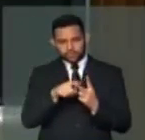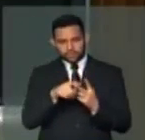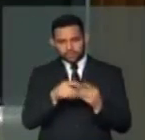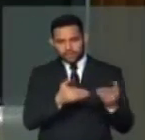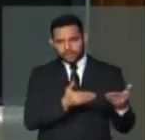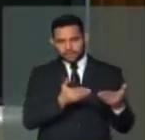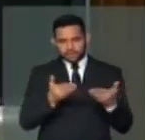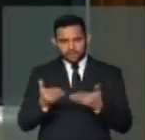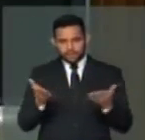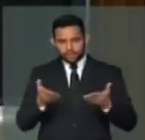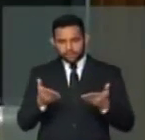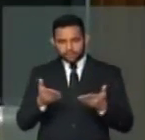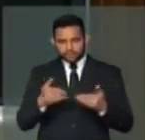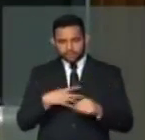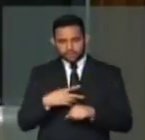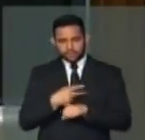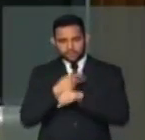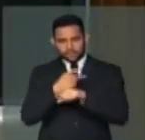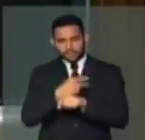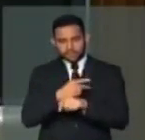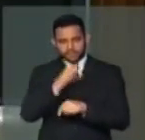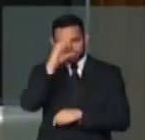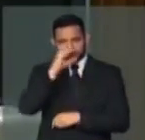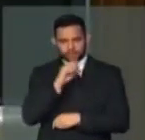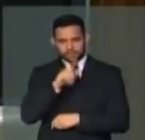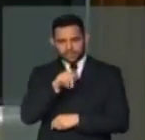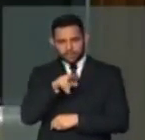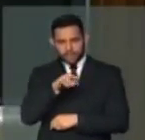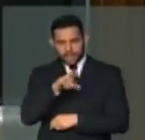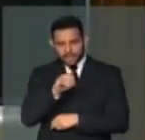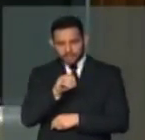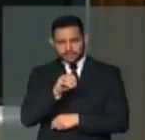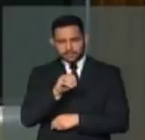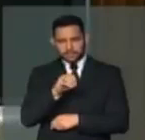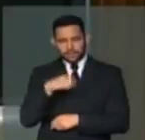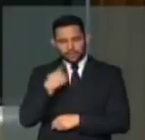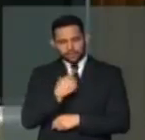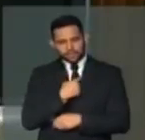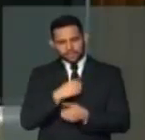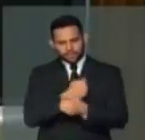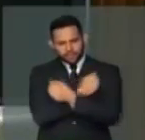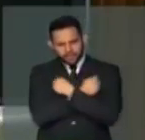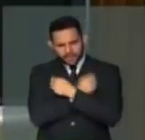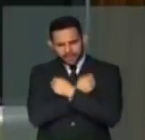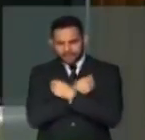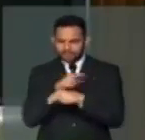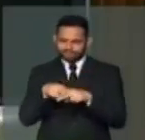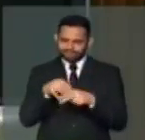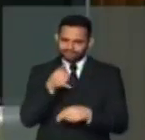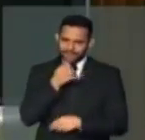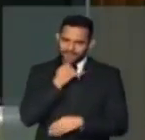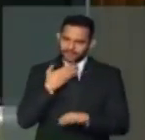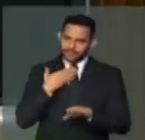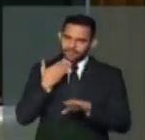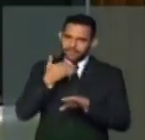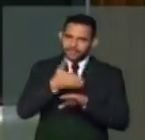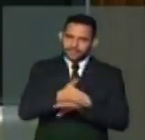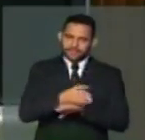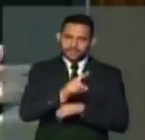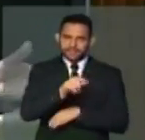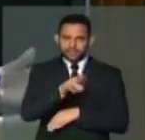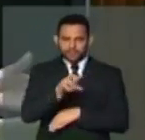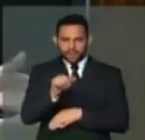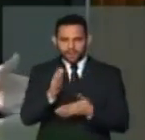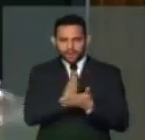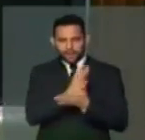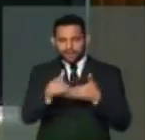recebem hoje título de cidadão salgueirense, e eu quero deixar um grande abraço. Infelizmente não vou poder estar em Salgueiro,